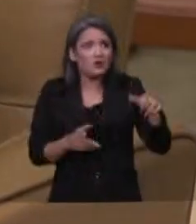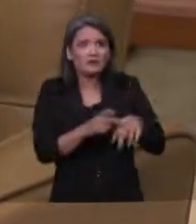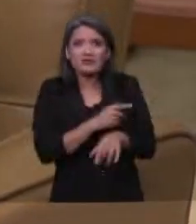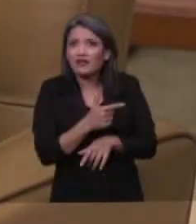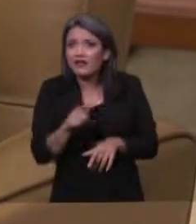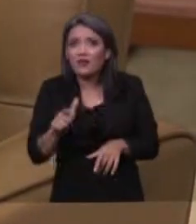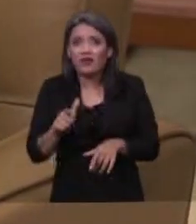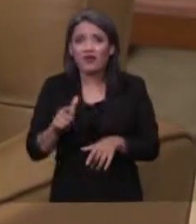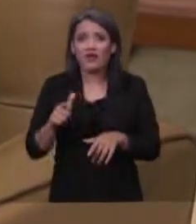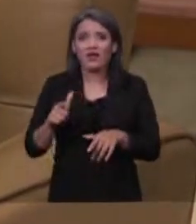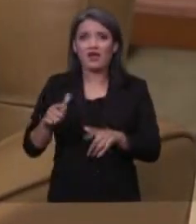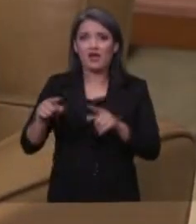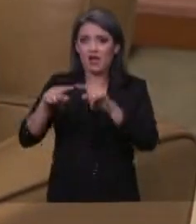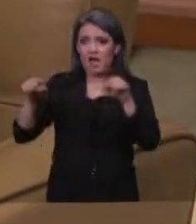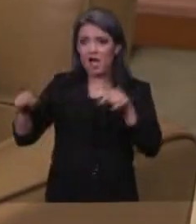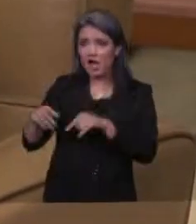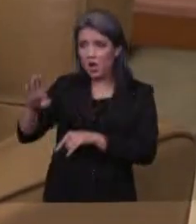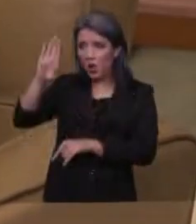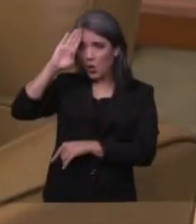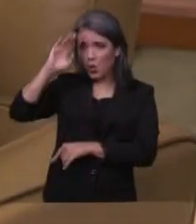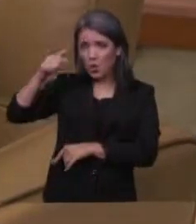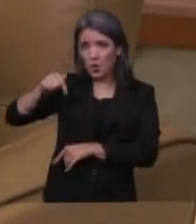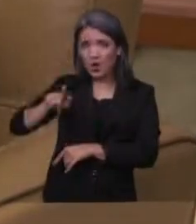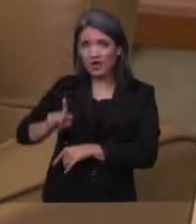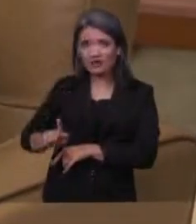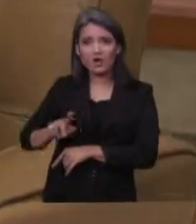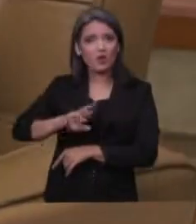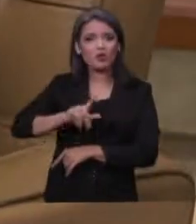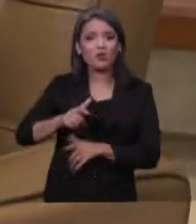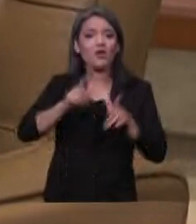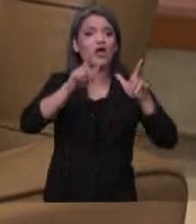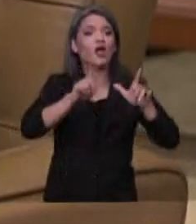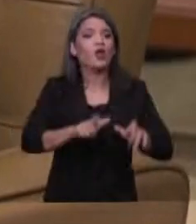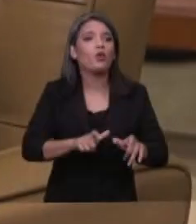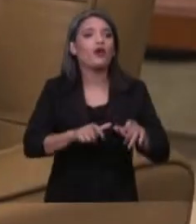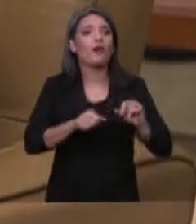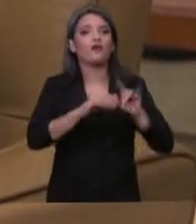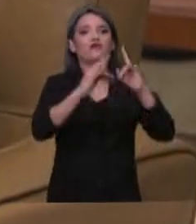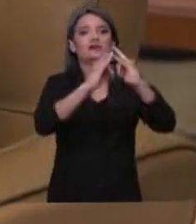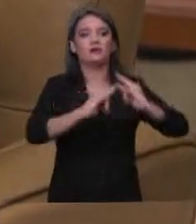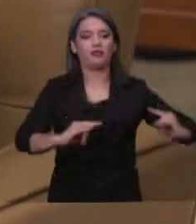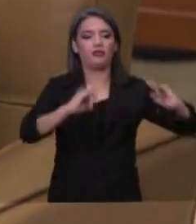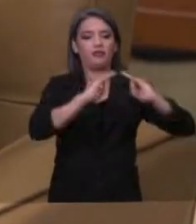Quartel não é lugar para fazer manifestação ou assentamento.